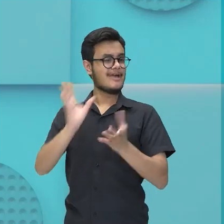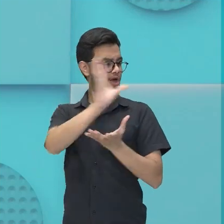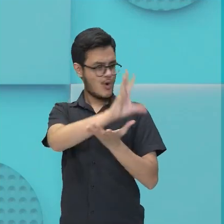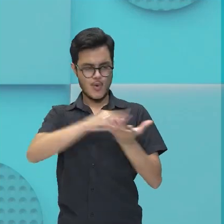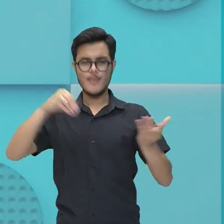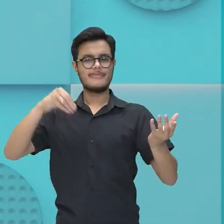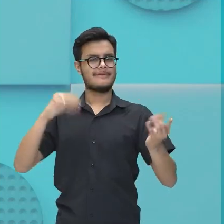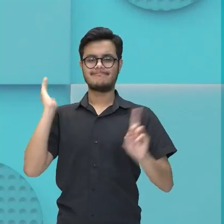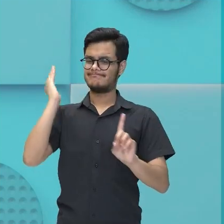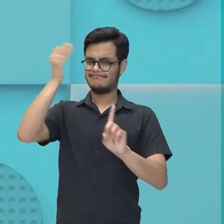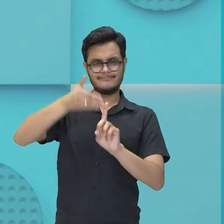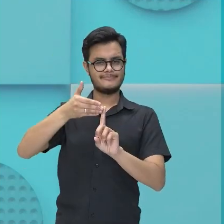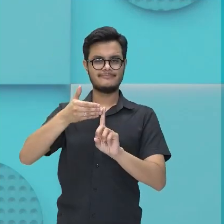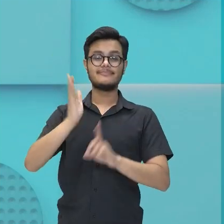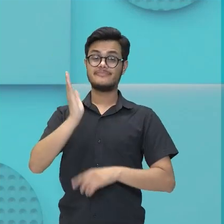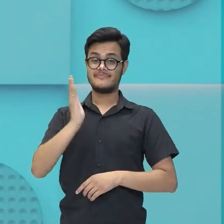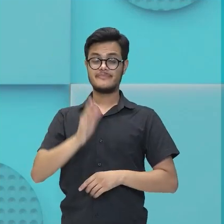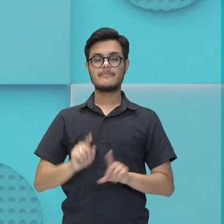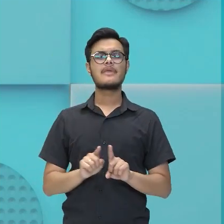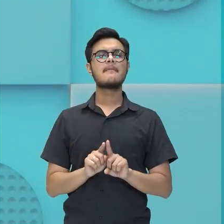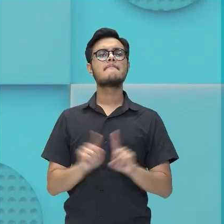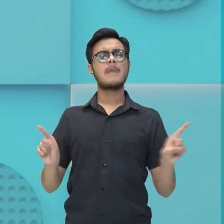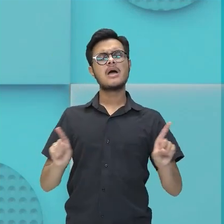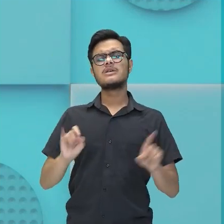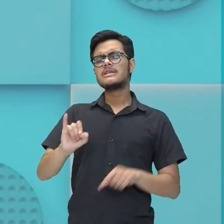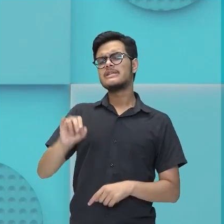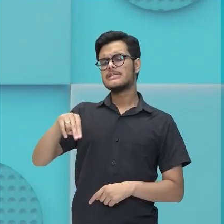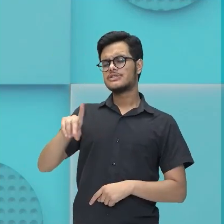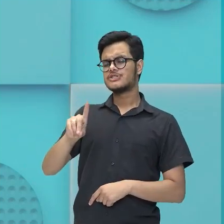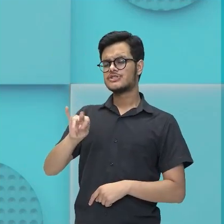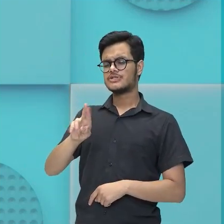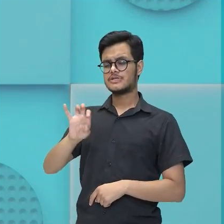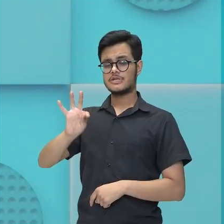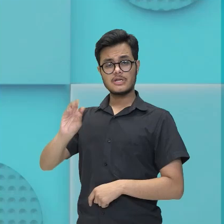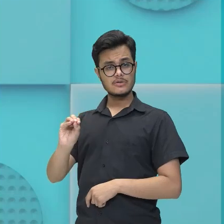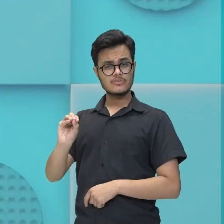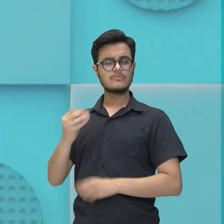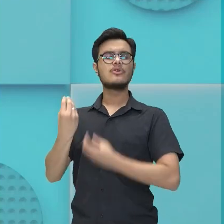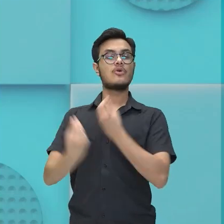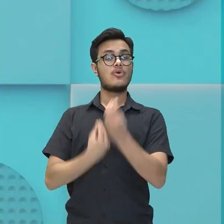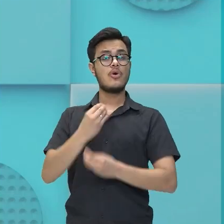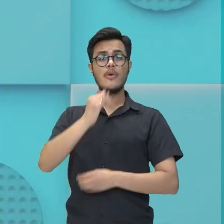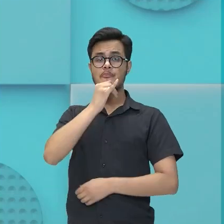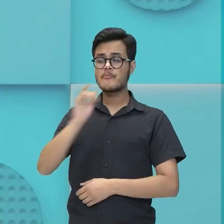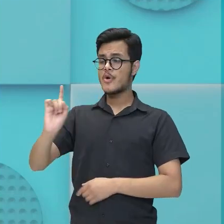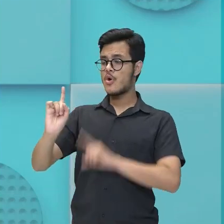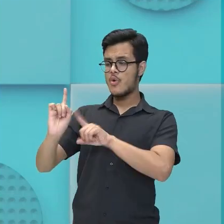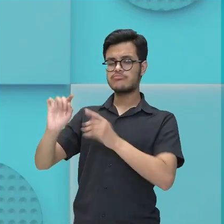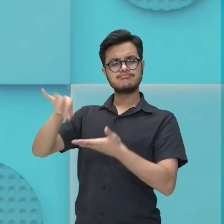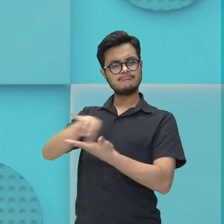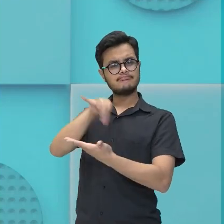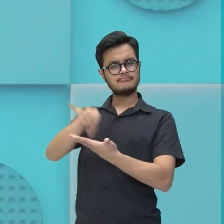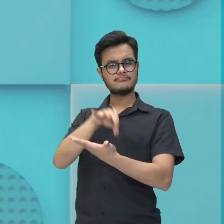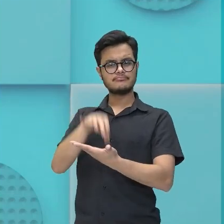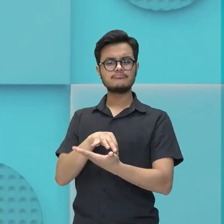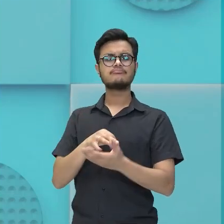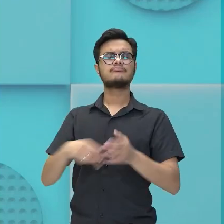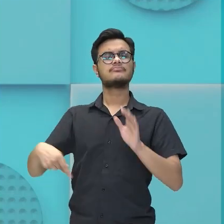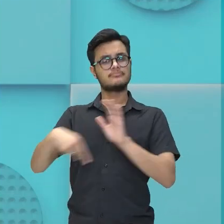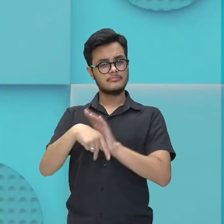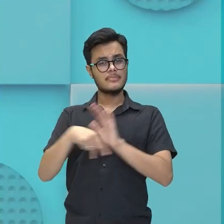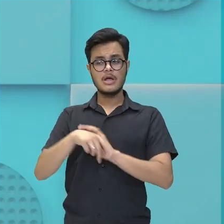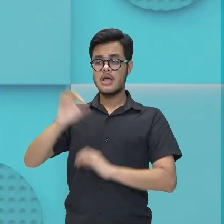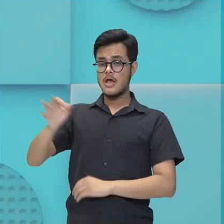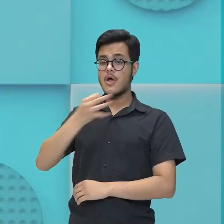usa discurso direto. Já o discurso indireto é quando o autor da reportagem reproduz, com as falas dele,